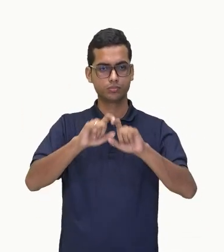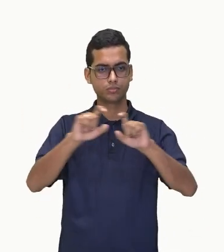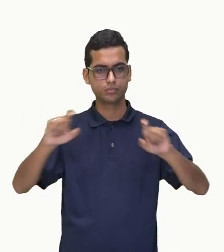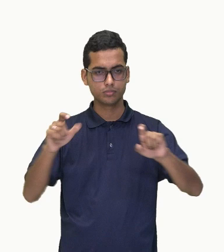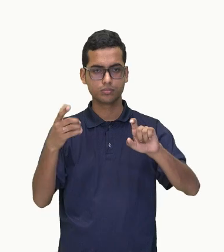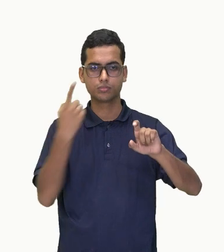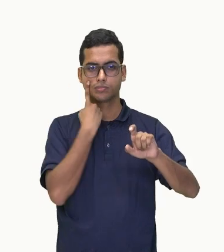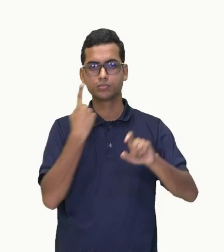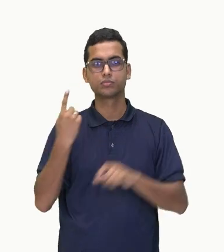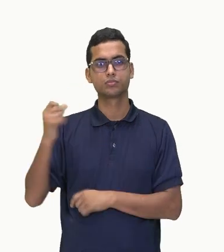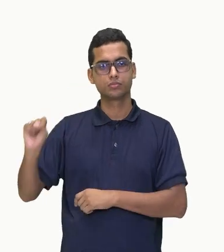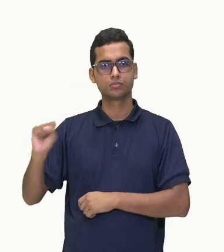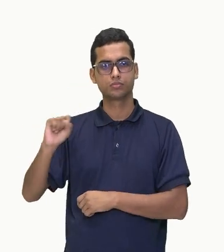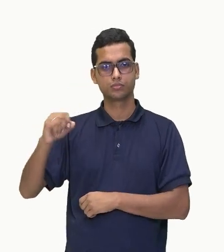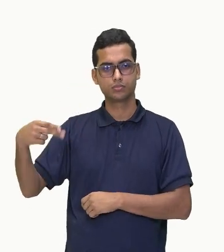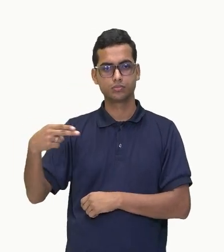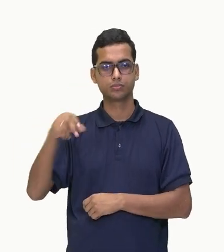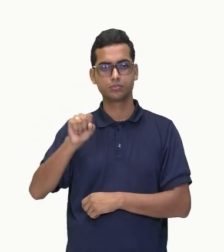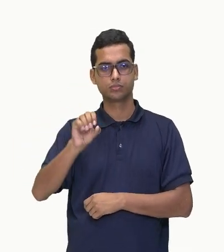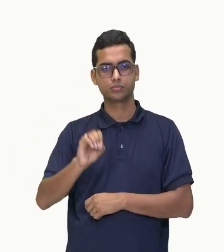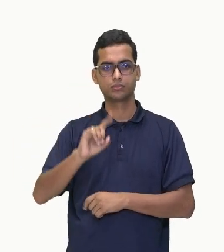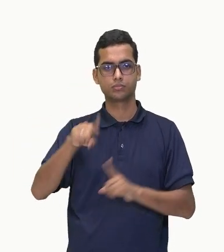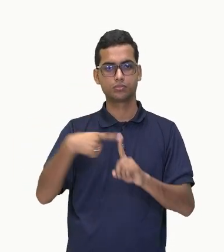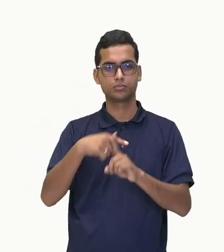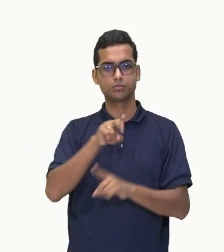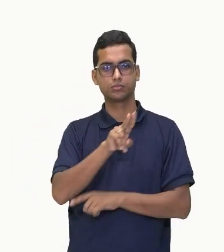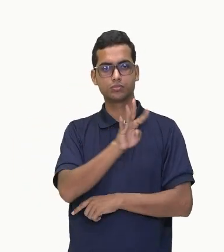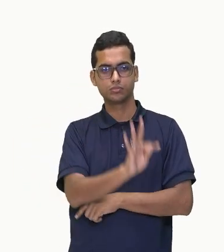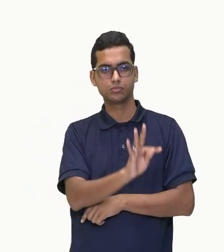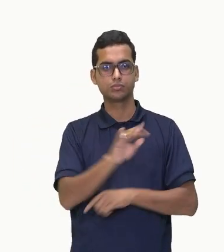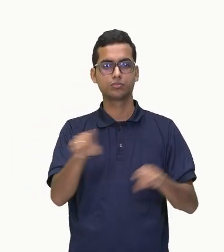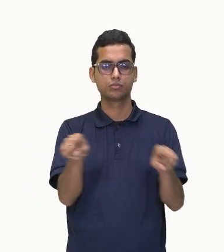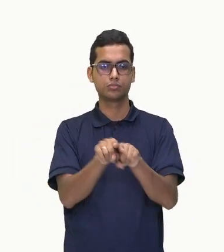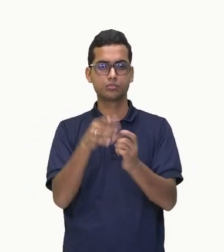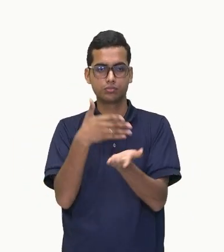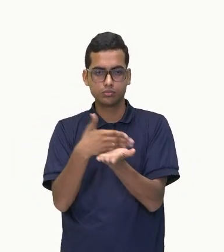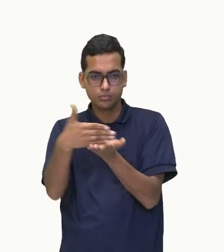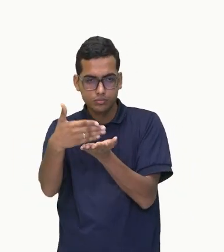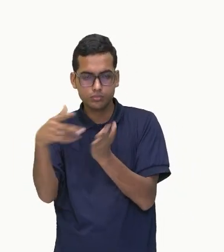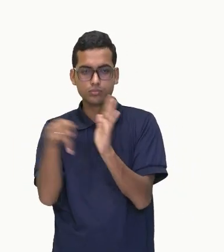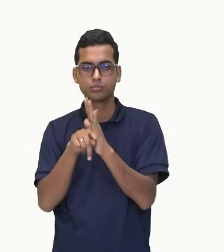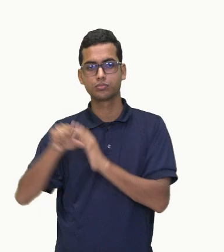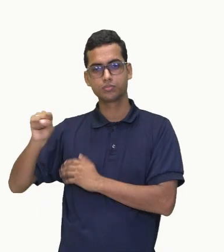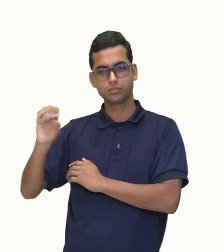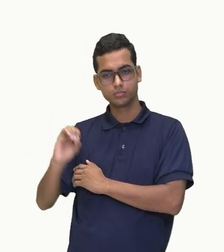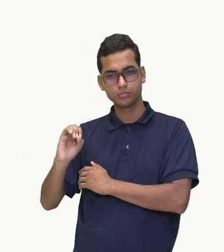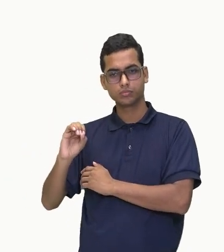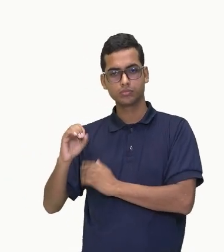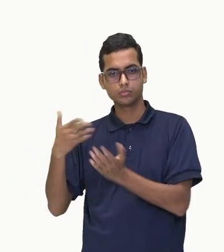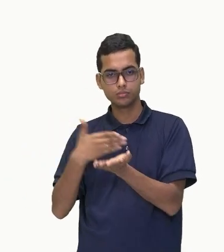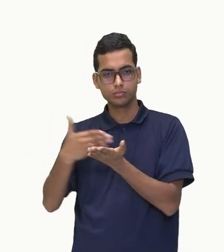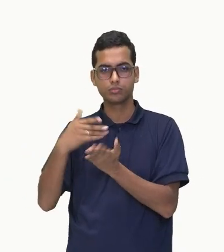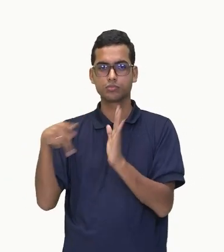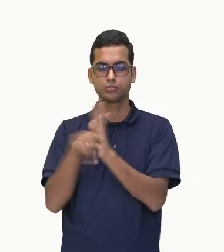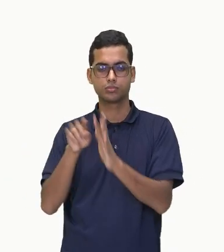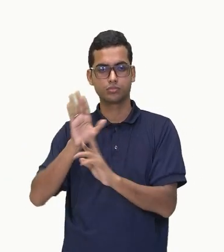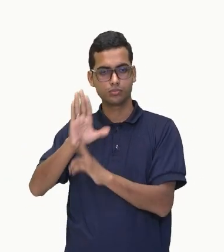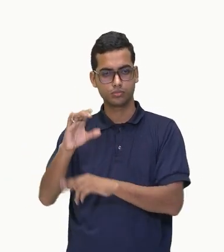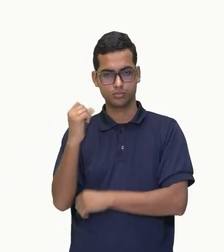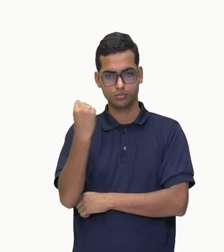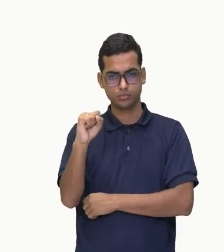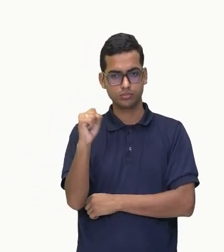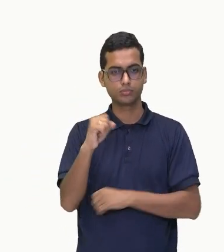sorvete, nós temos, olha só, o espaço inicial é 8. E na letra B, como eu já mostrei